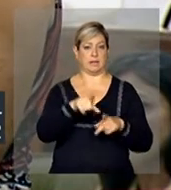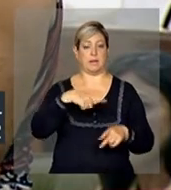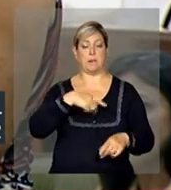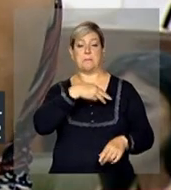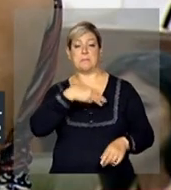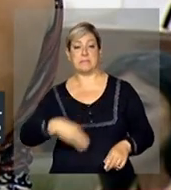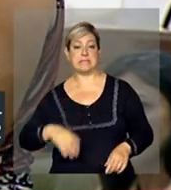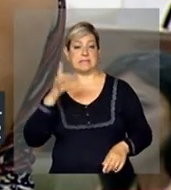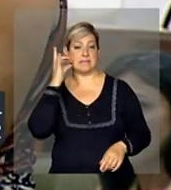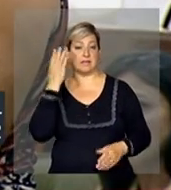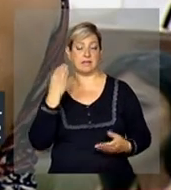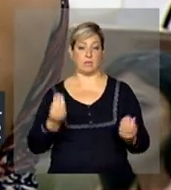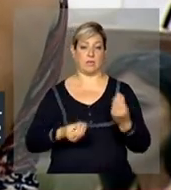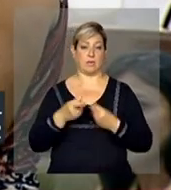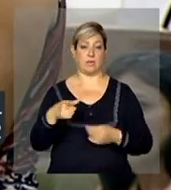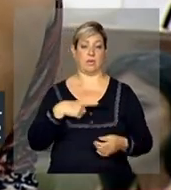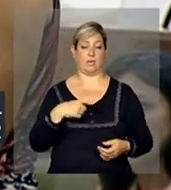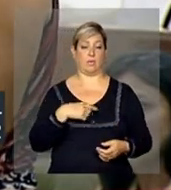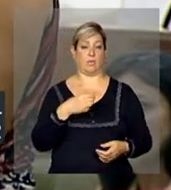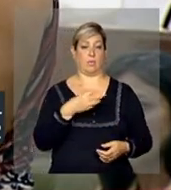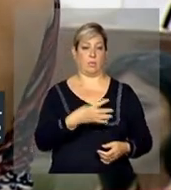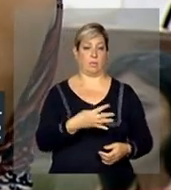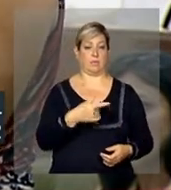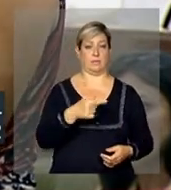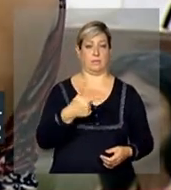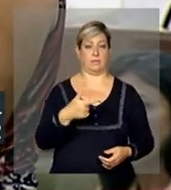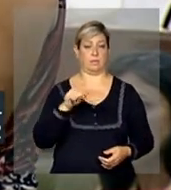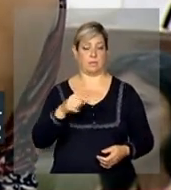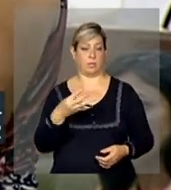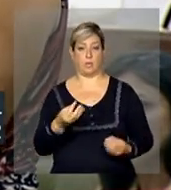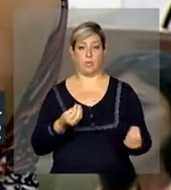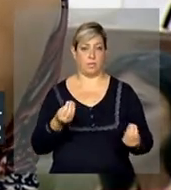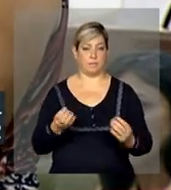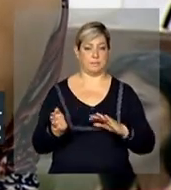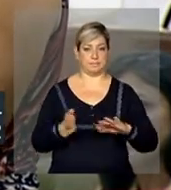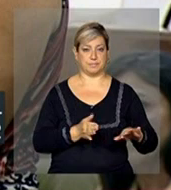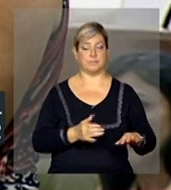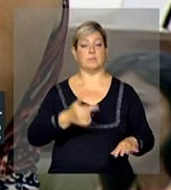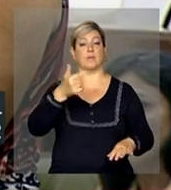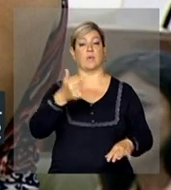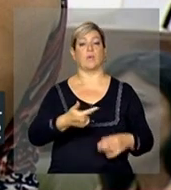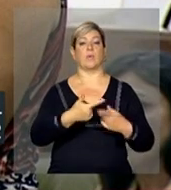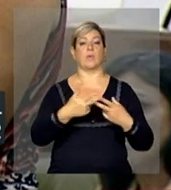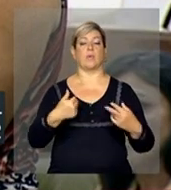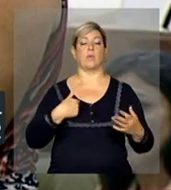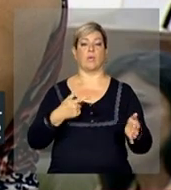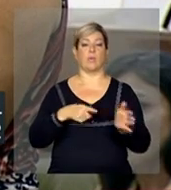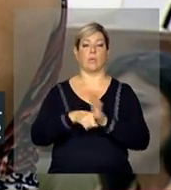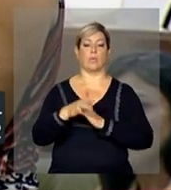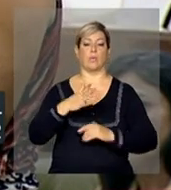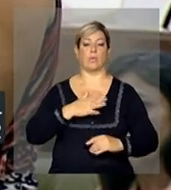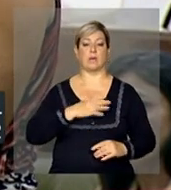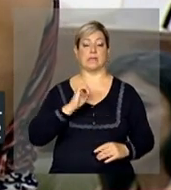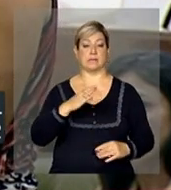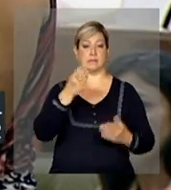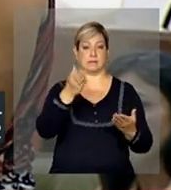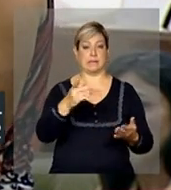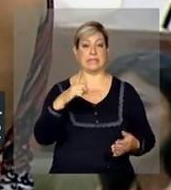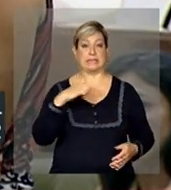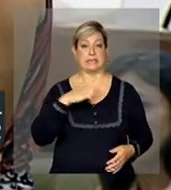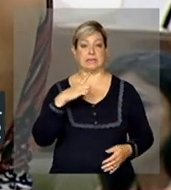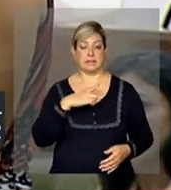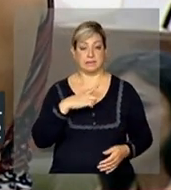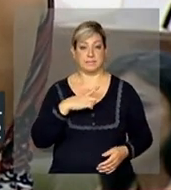esse 472,4. A segunda coisa, eu gostaria de saber se a senhora tem